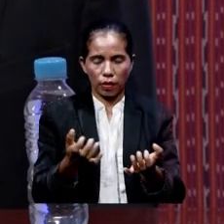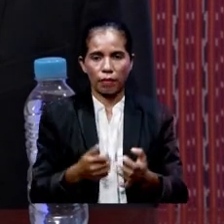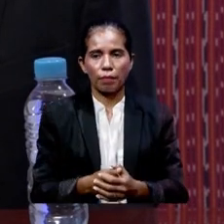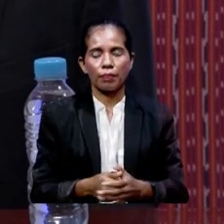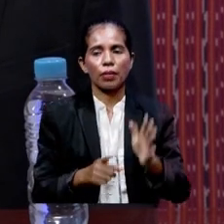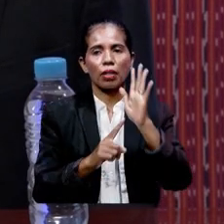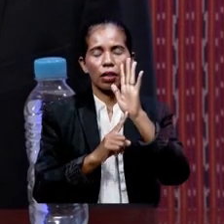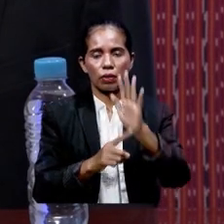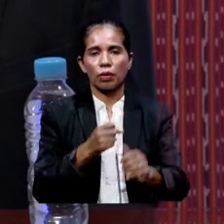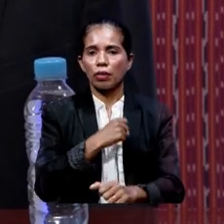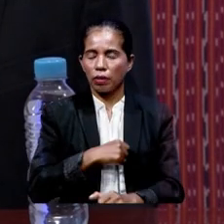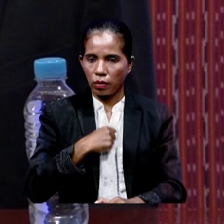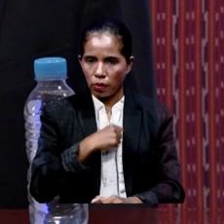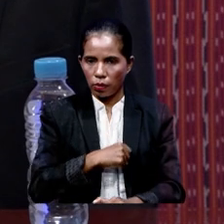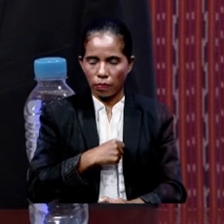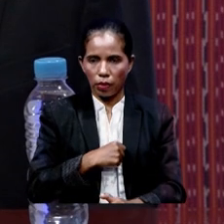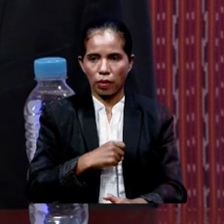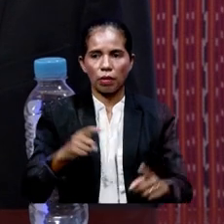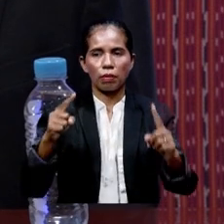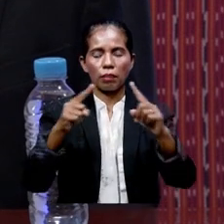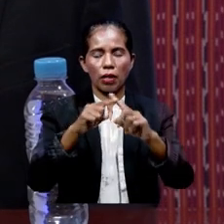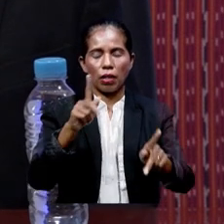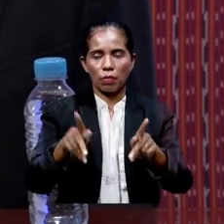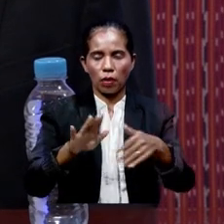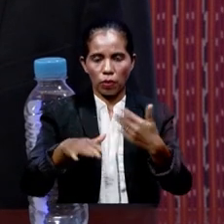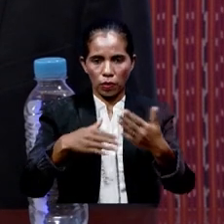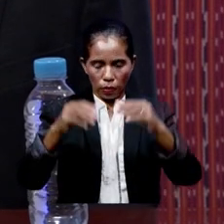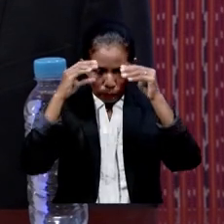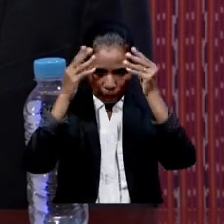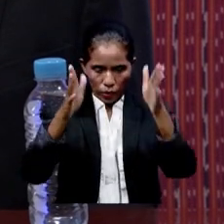to desculpa ba comunidade educativa toma,